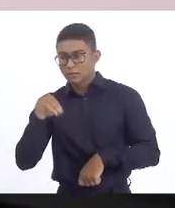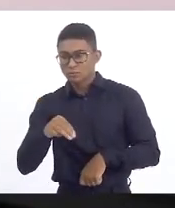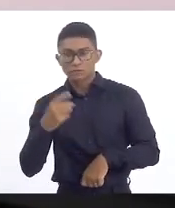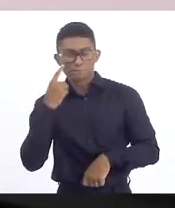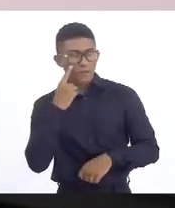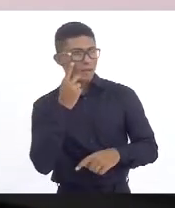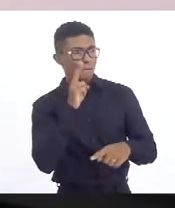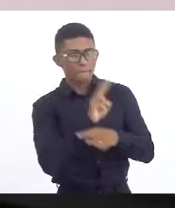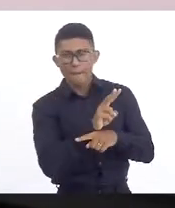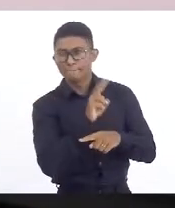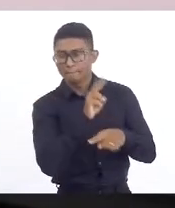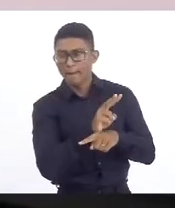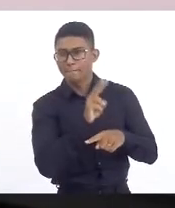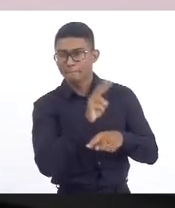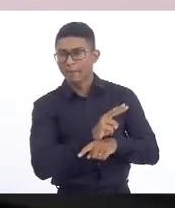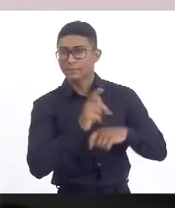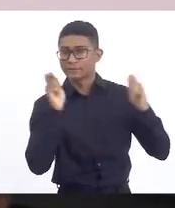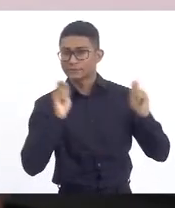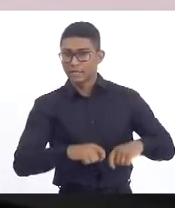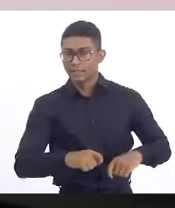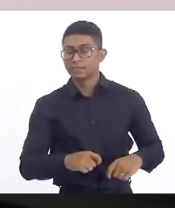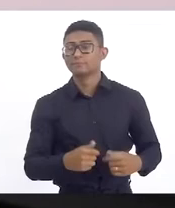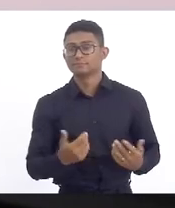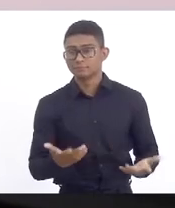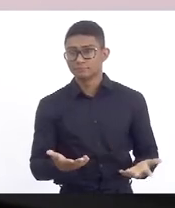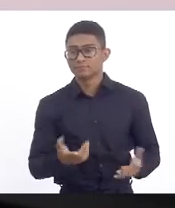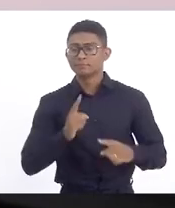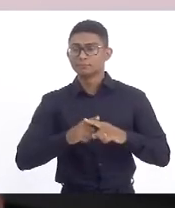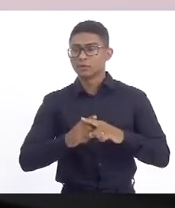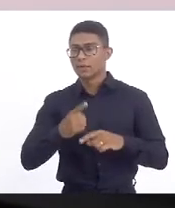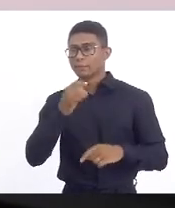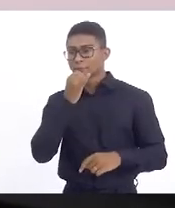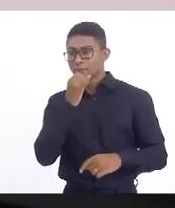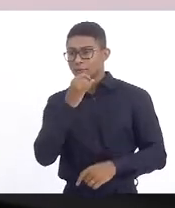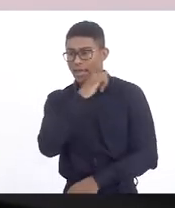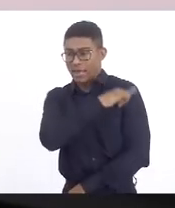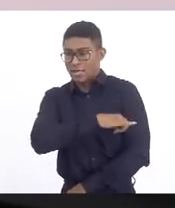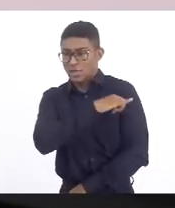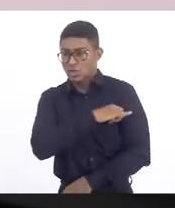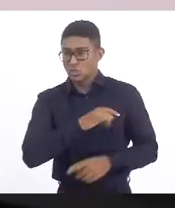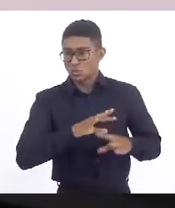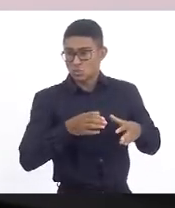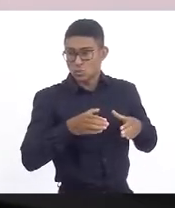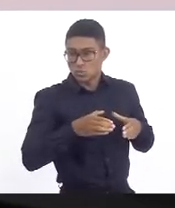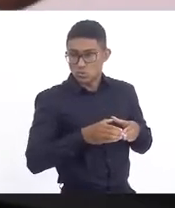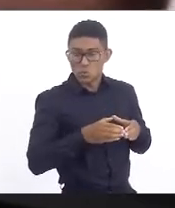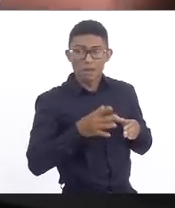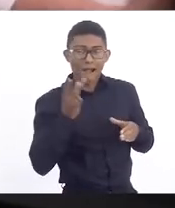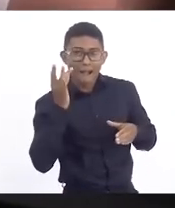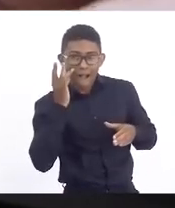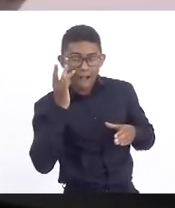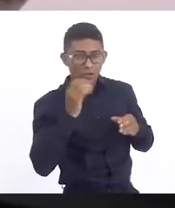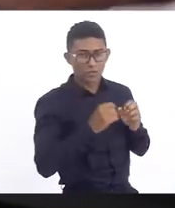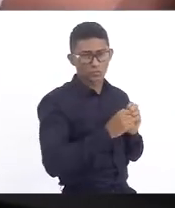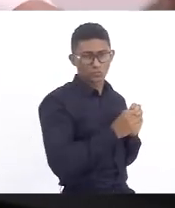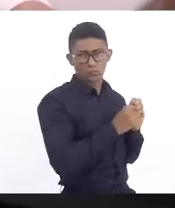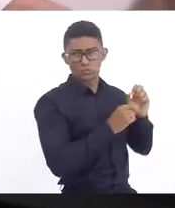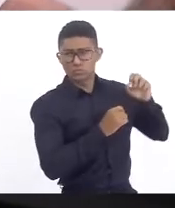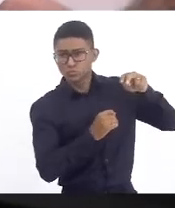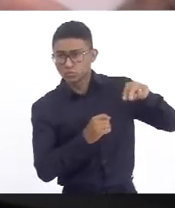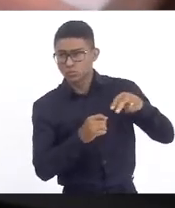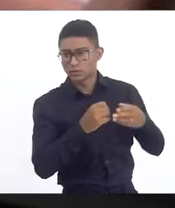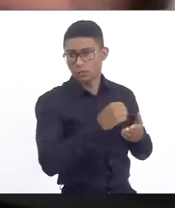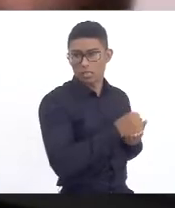geosmina. Porque a senhora de convite sair com a equipe do Rio, ir a Guandu, coletar água, levar para o laboratório, fazer as